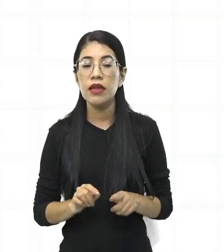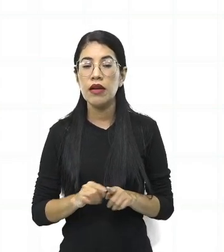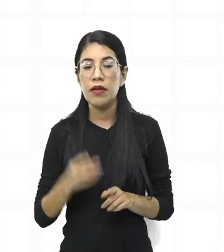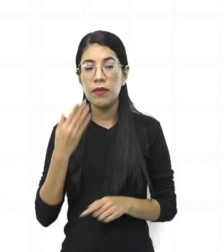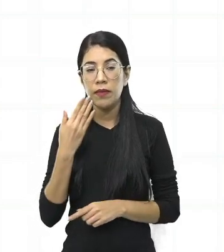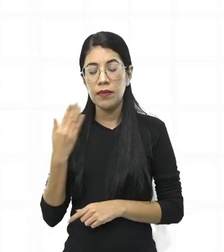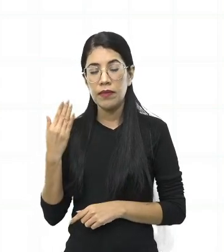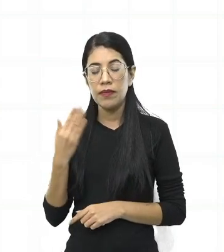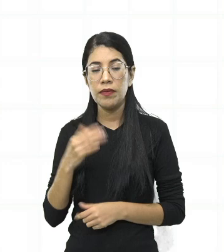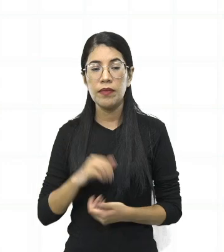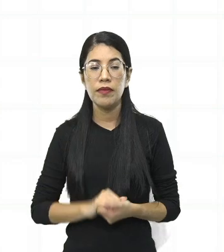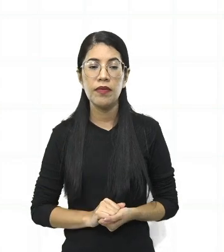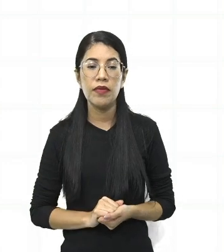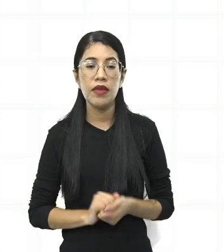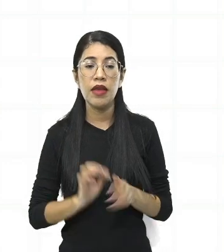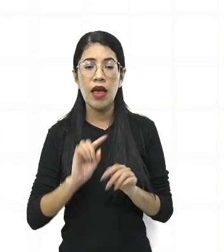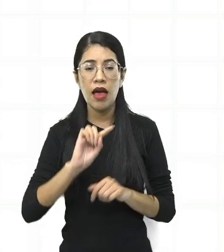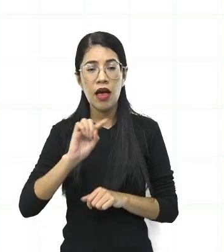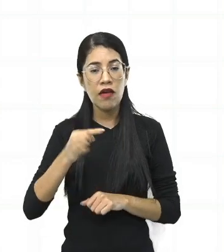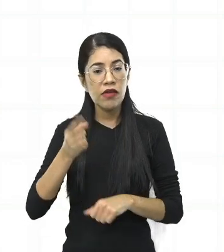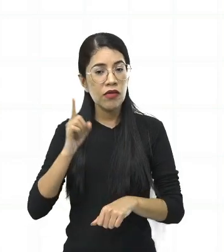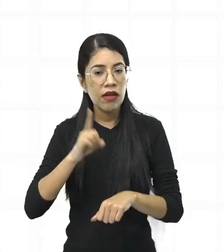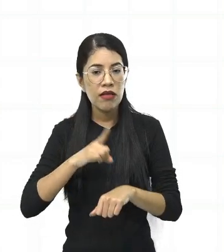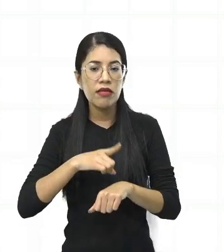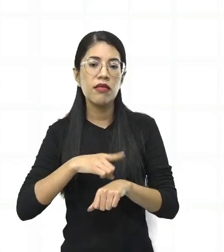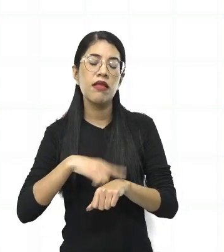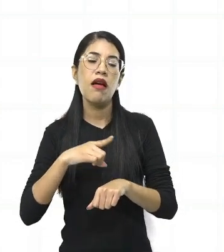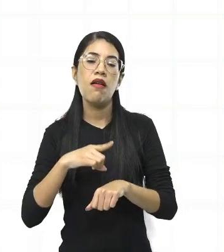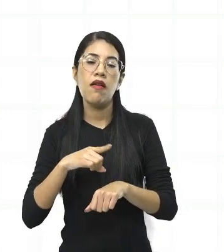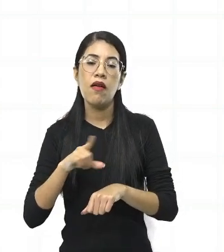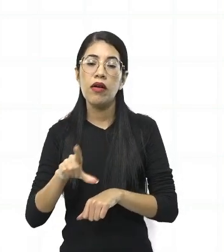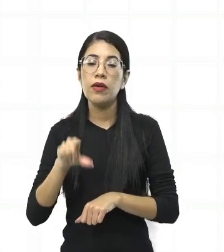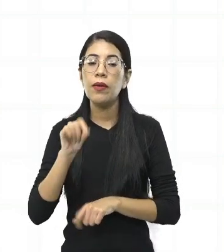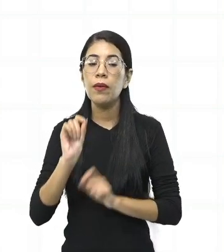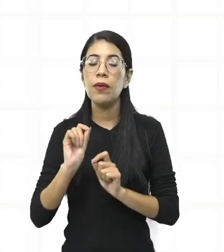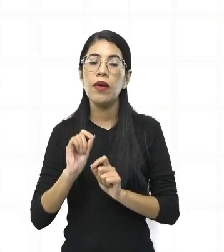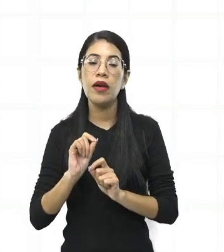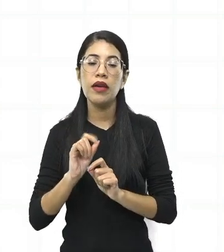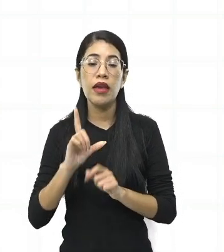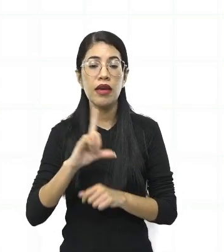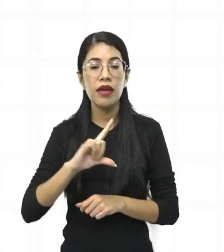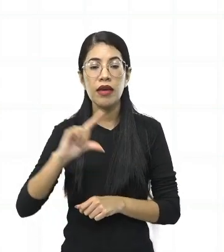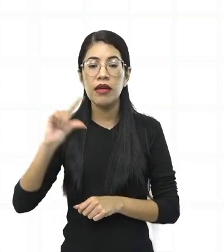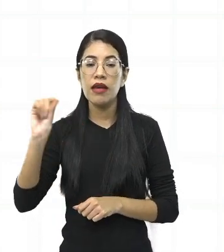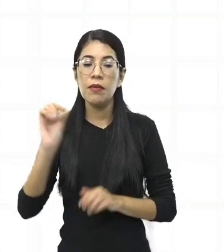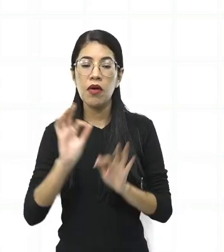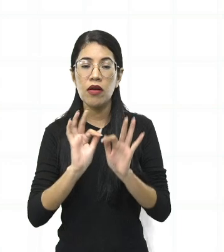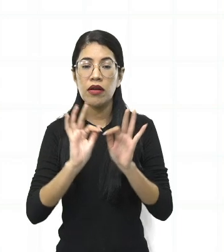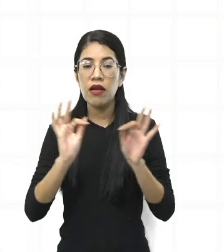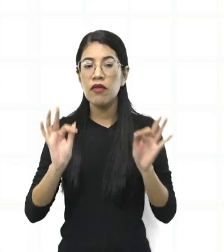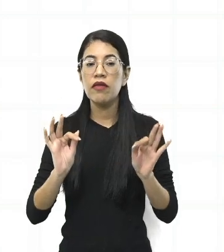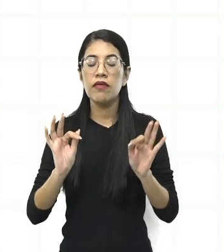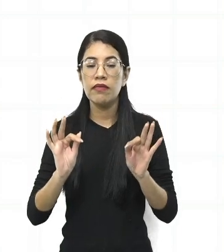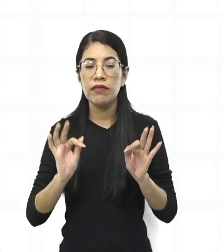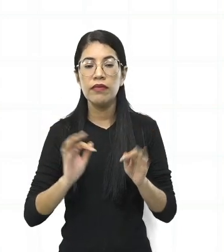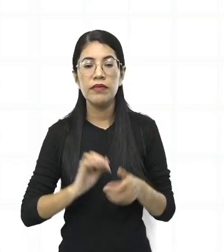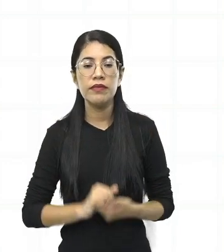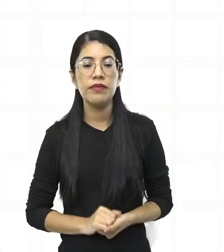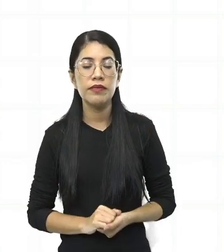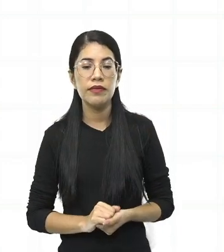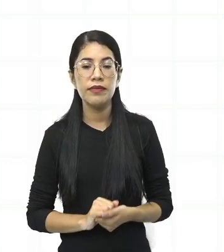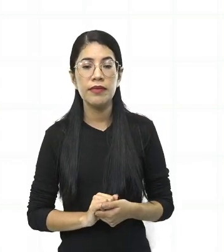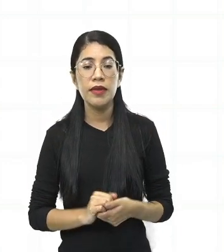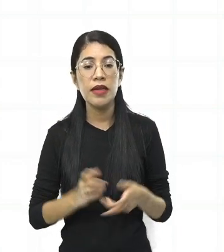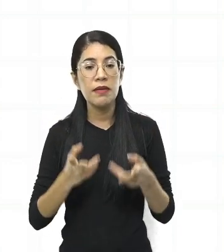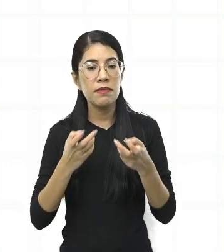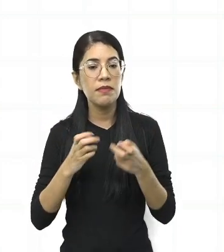vírgula, na mesma hora, resolveu ir embora numa frase de efeito. Olha, a vírgula aí